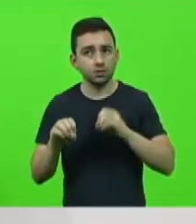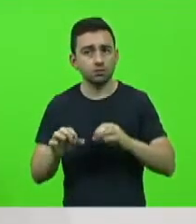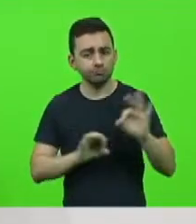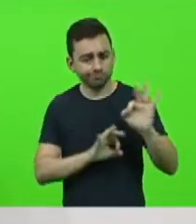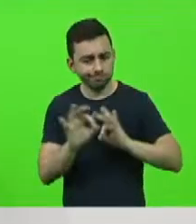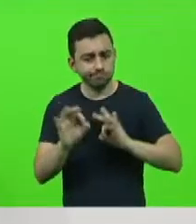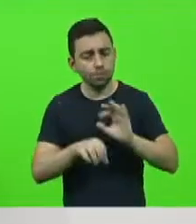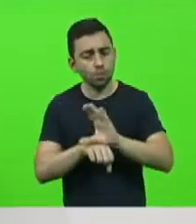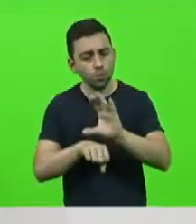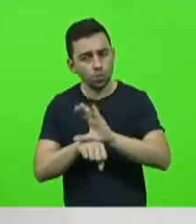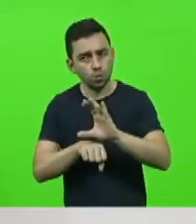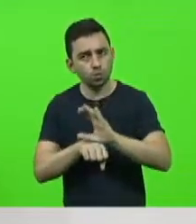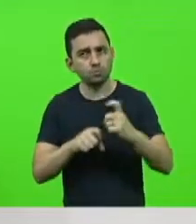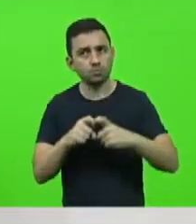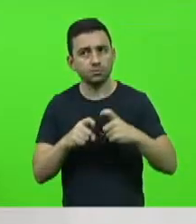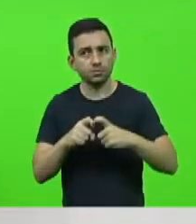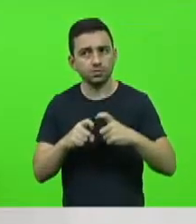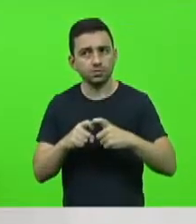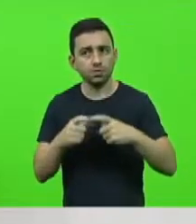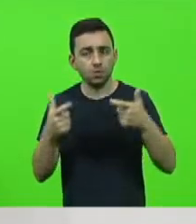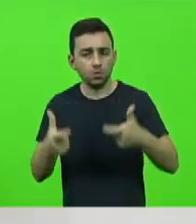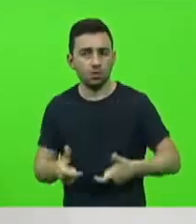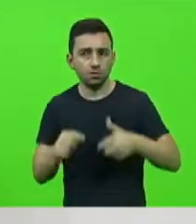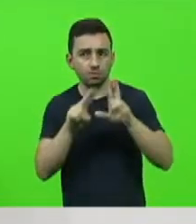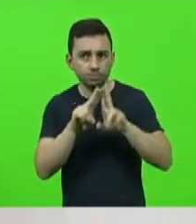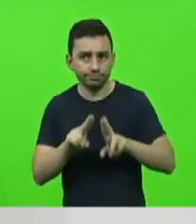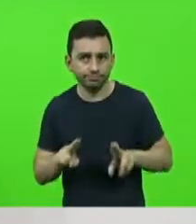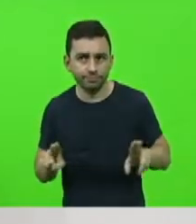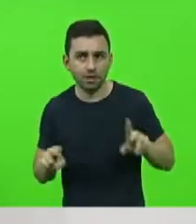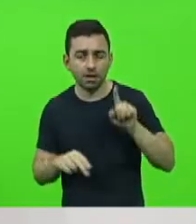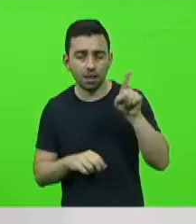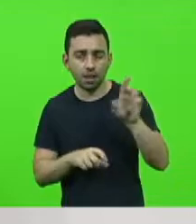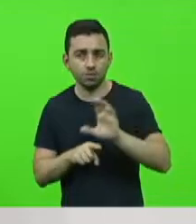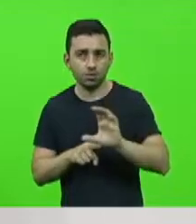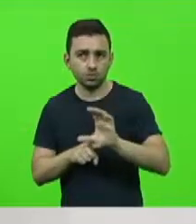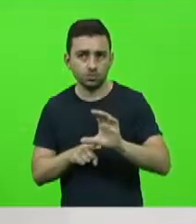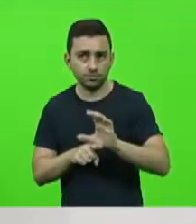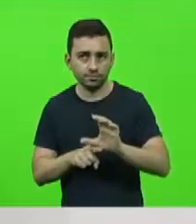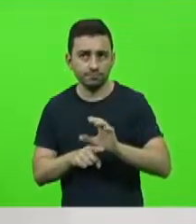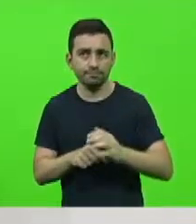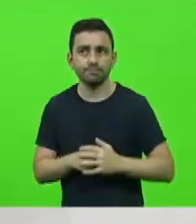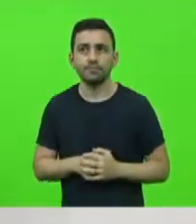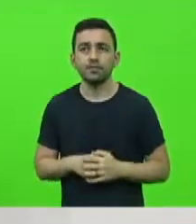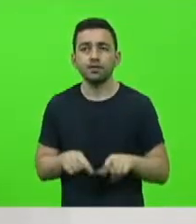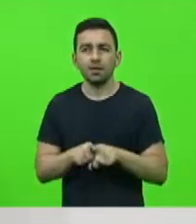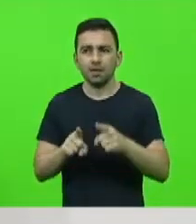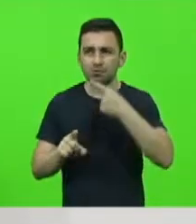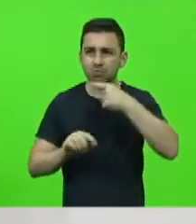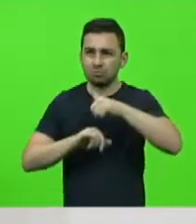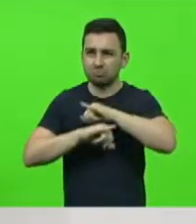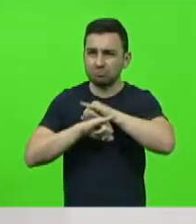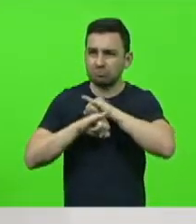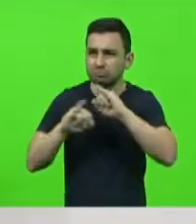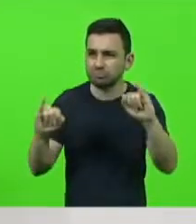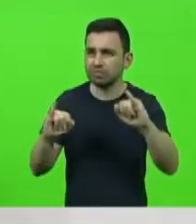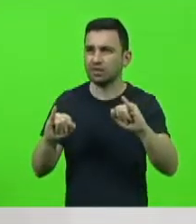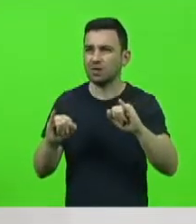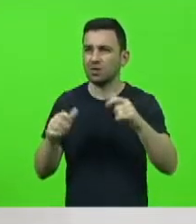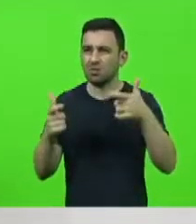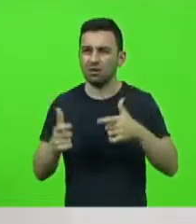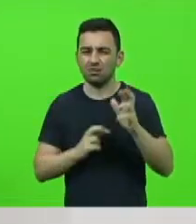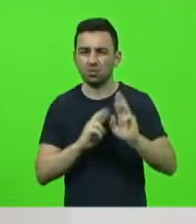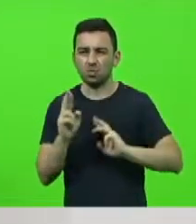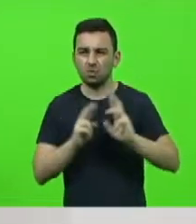de medicina no campus da UFSC em Curitibanos. Denunciamos a situação das rodovias de